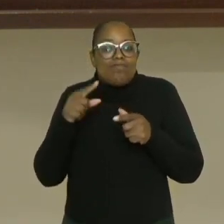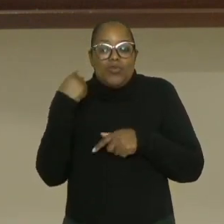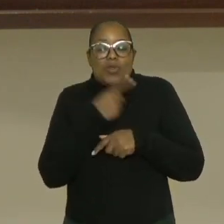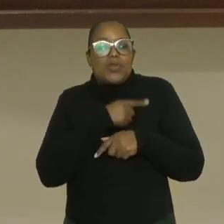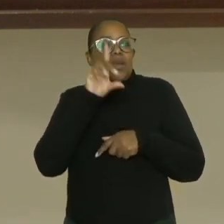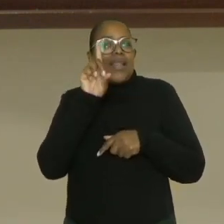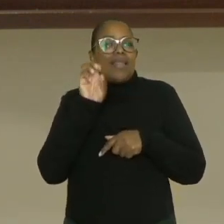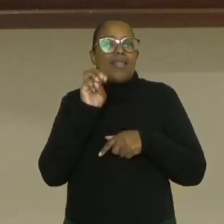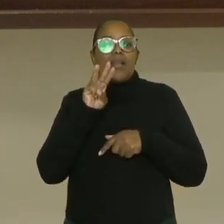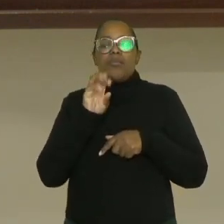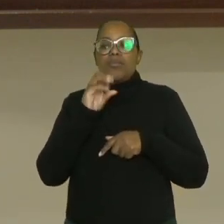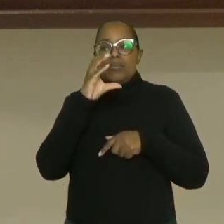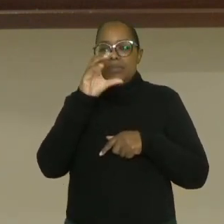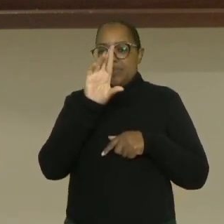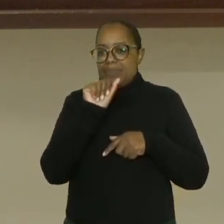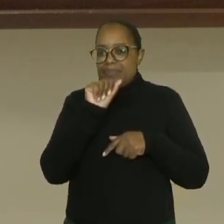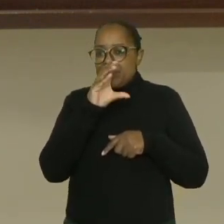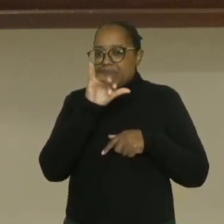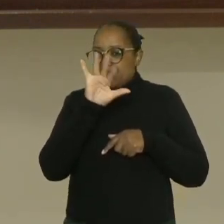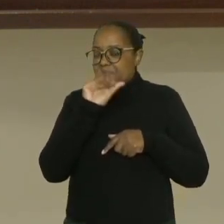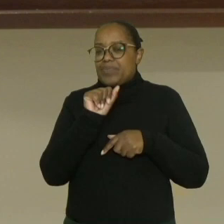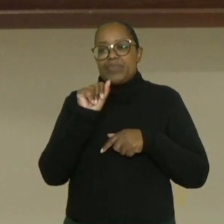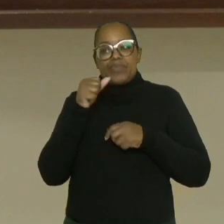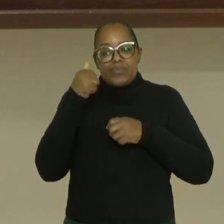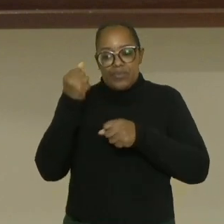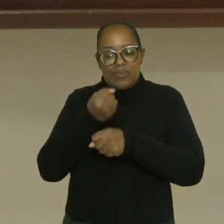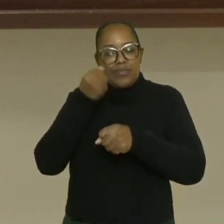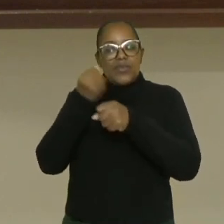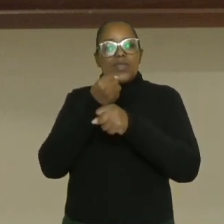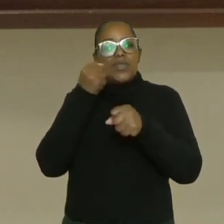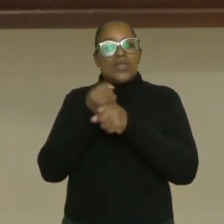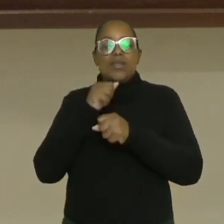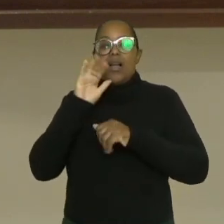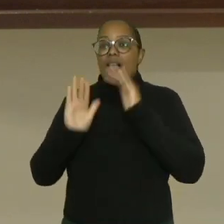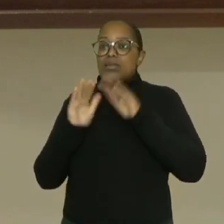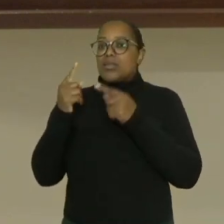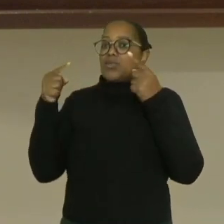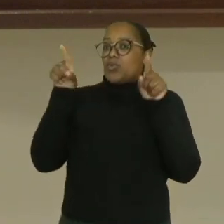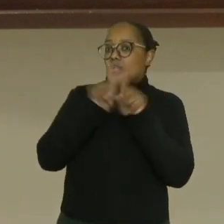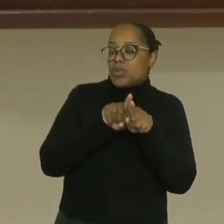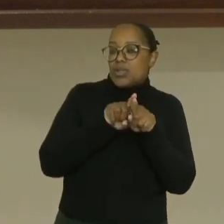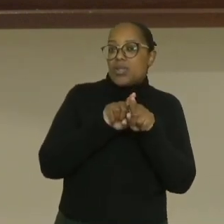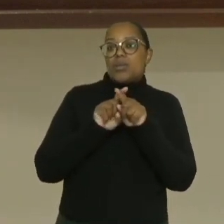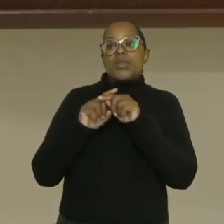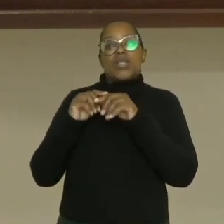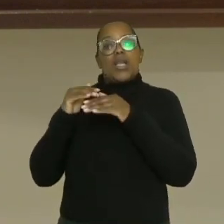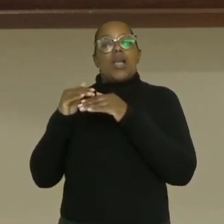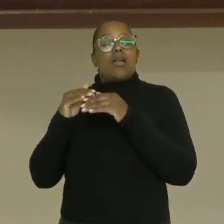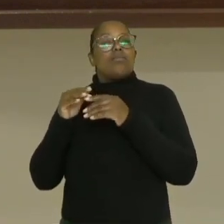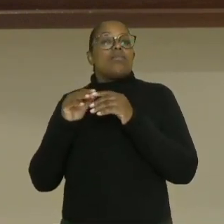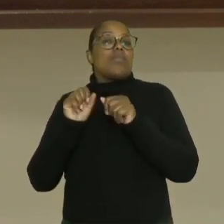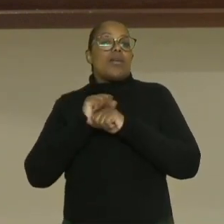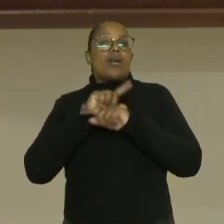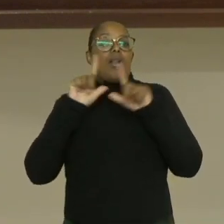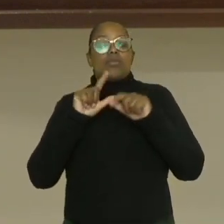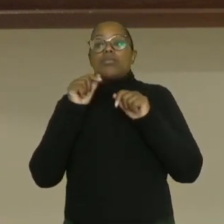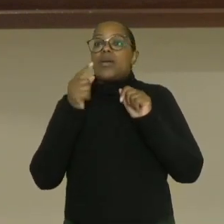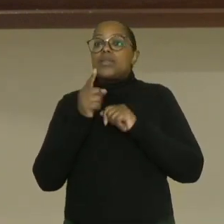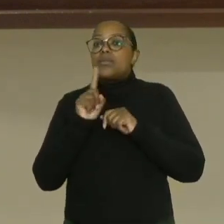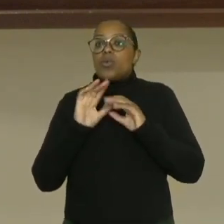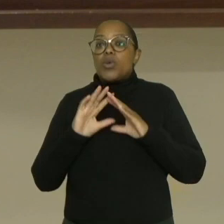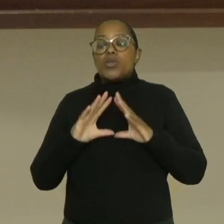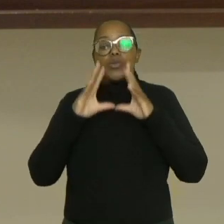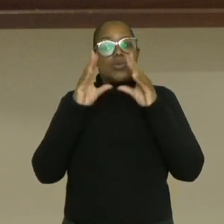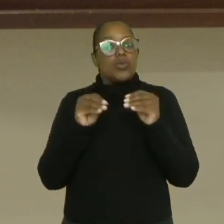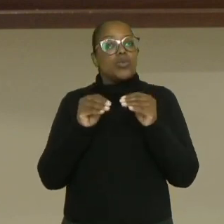em construção. Às vezes estamos mais para frente, às vezes voltamos um pouquinho. Infelizmente, nem todos estão